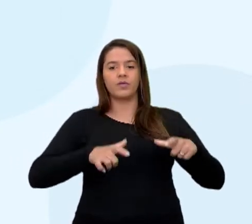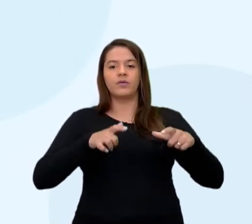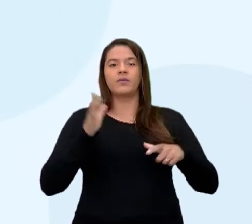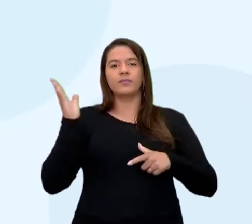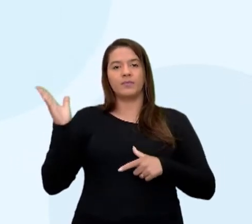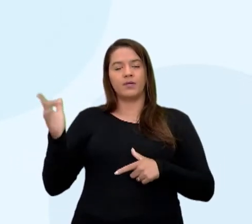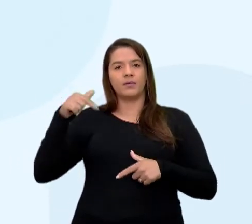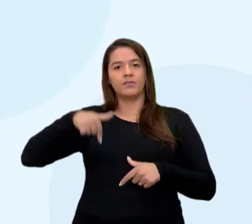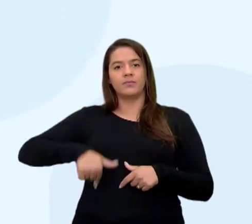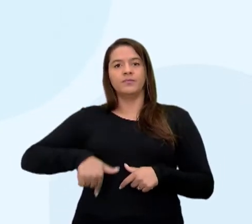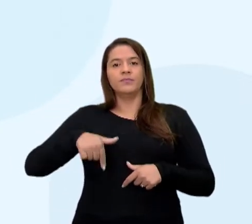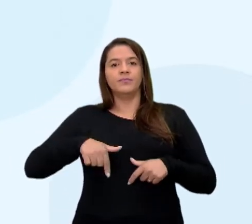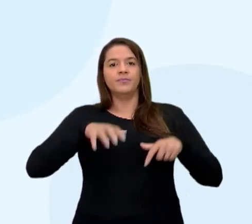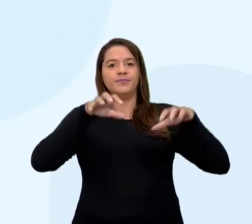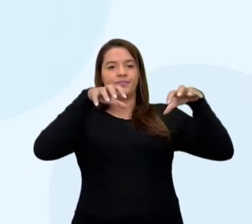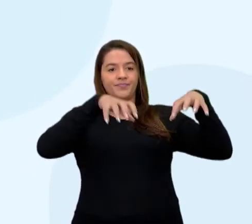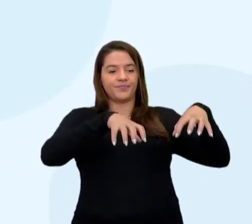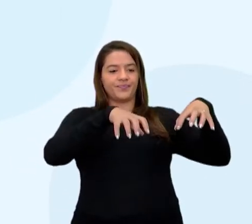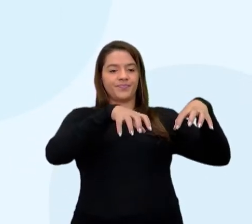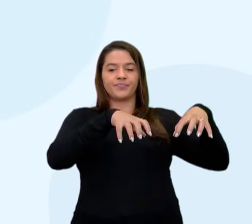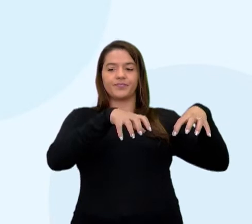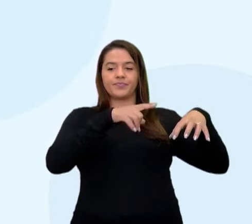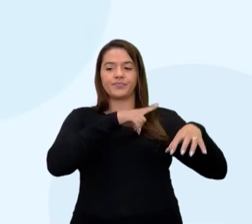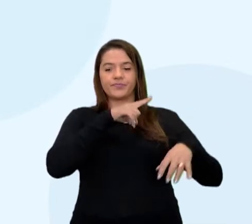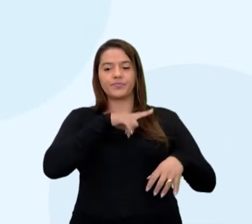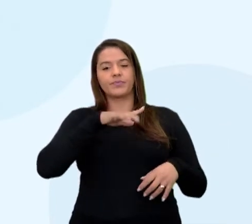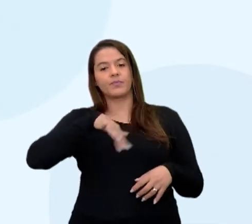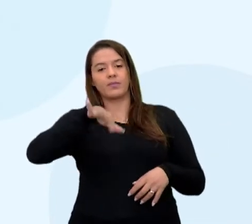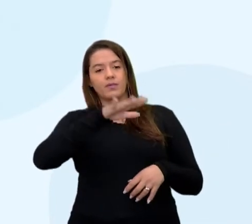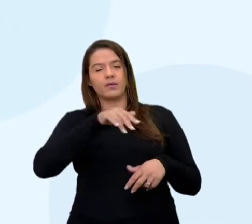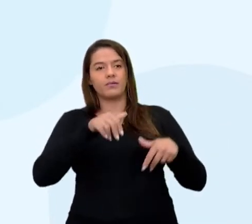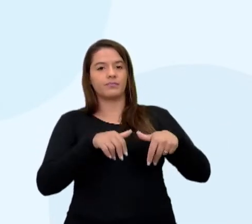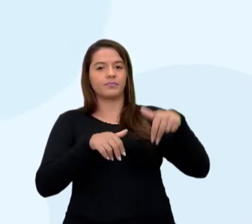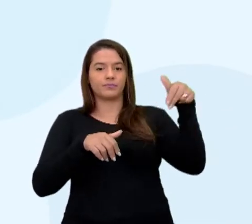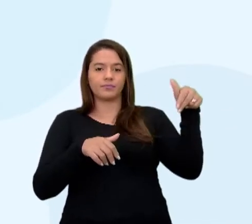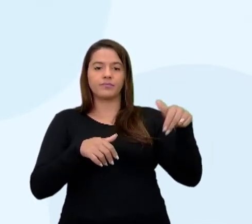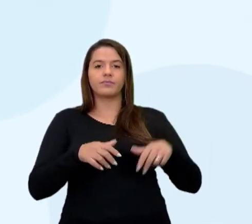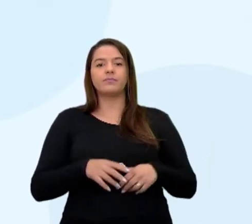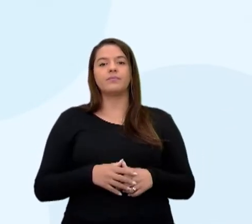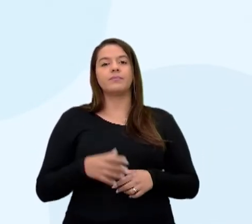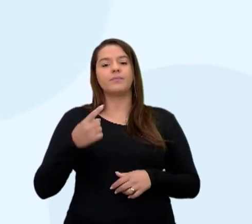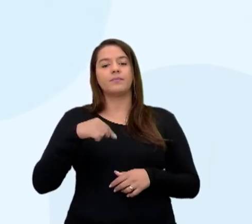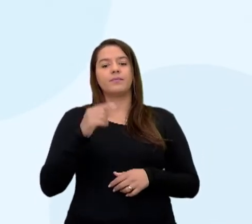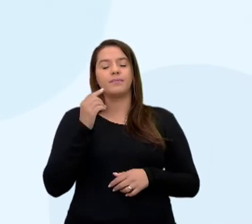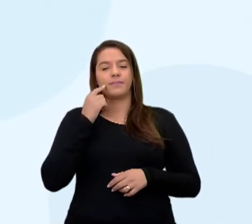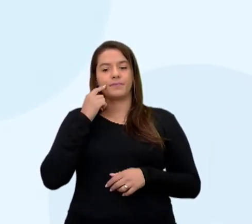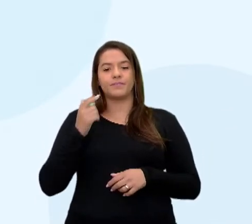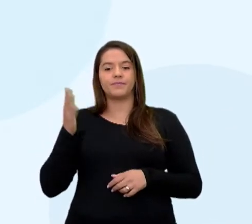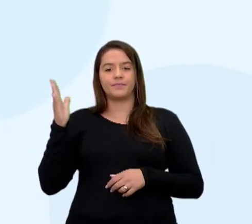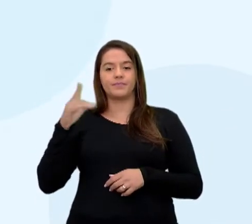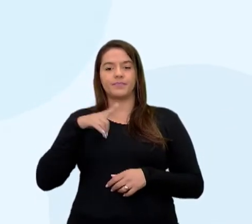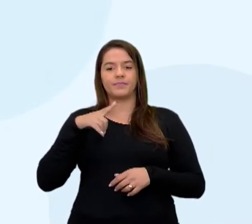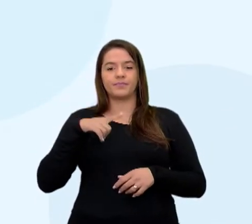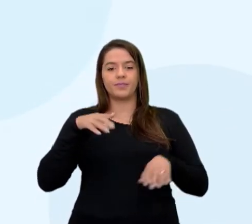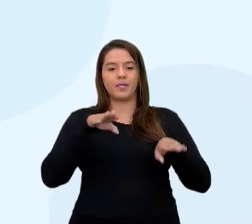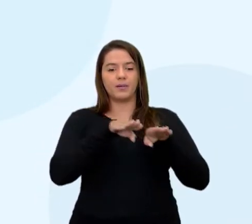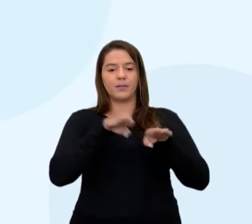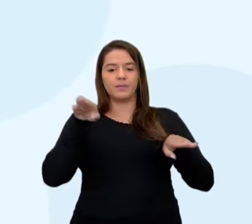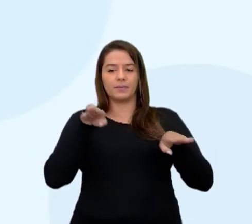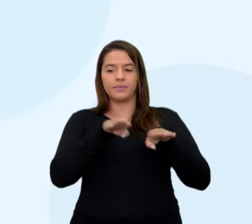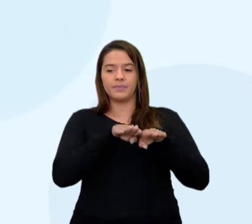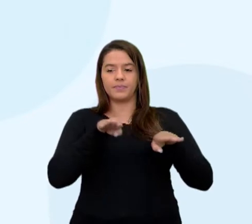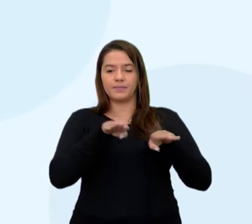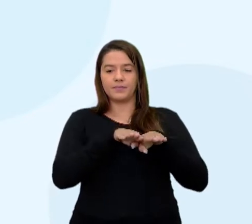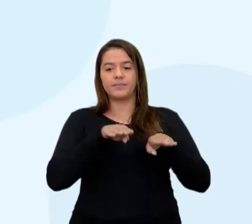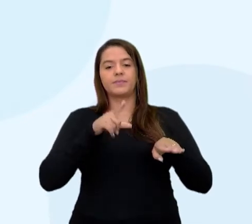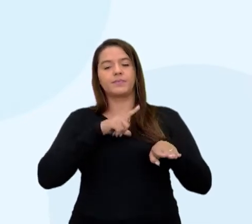aqui no Brasil, na região Nordeste. Do lado direito dela, nós temos aí uma placa oceânica se encontrando